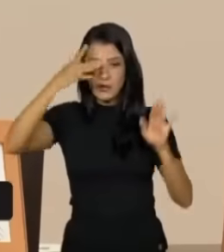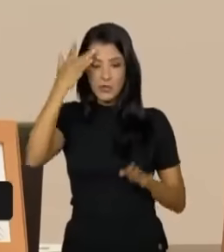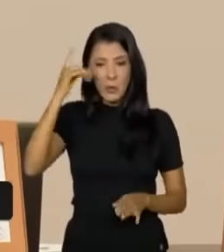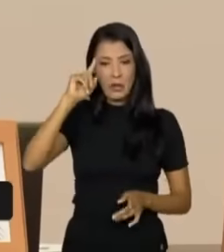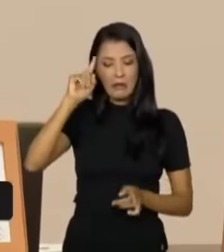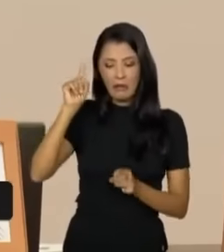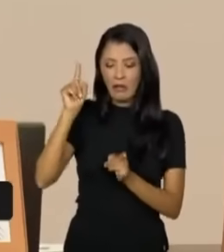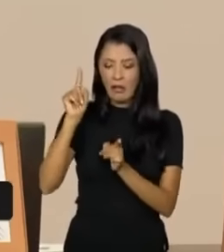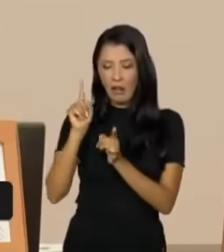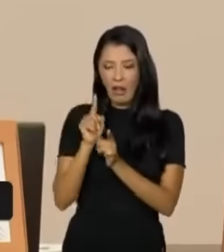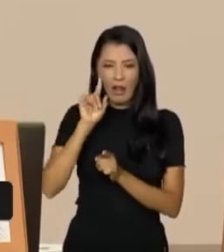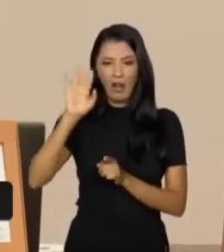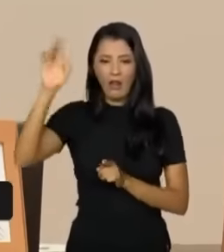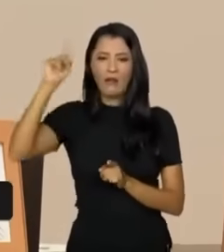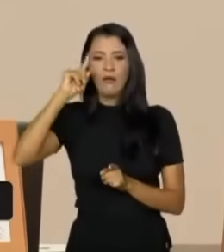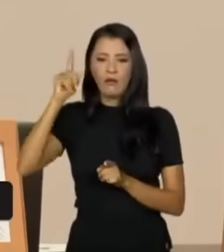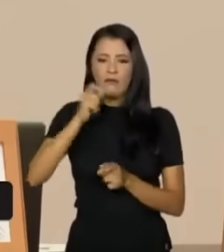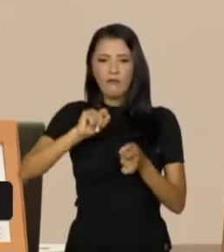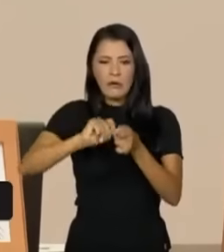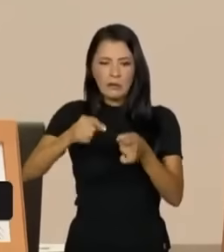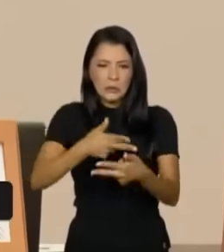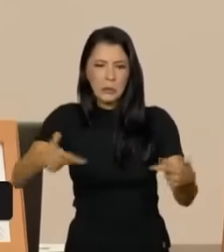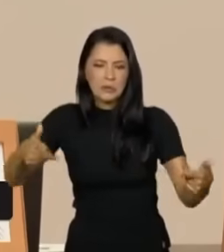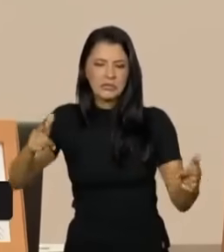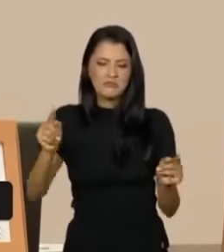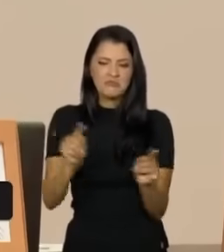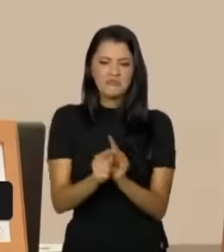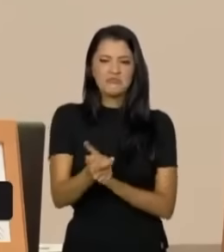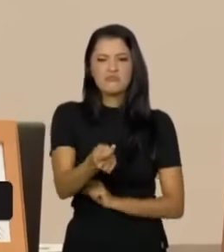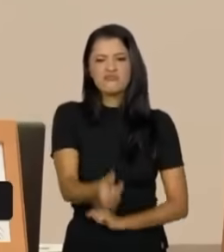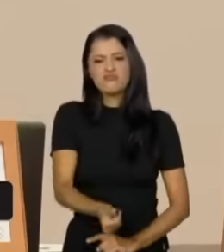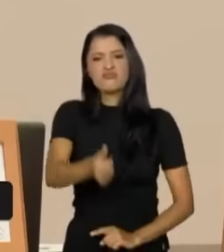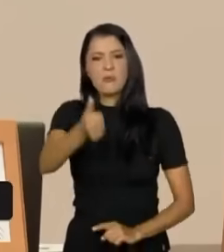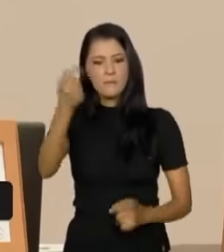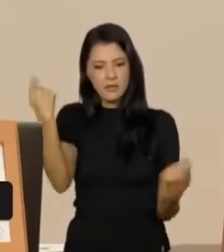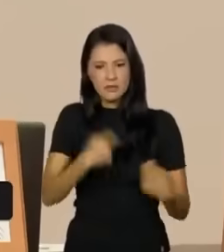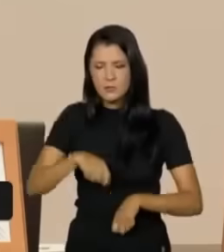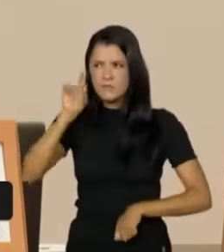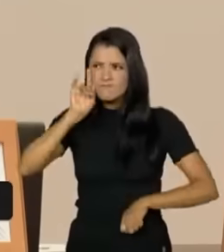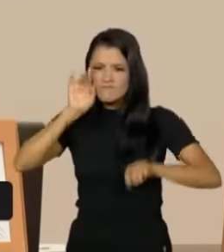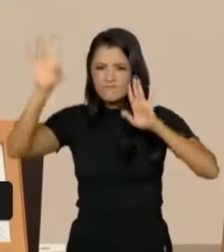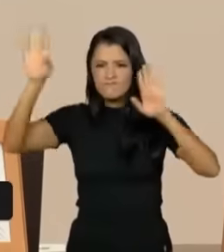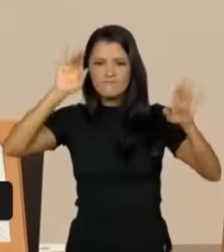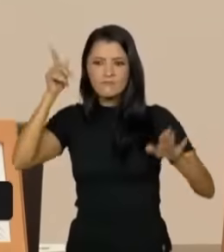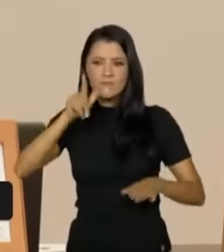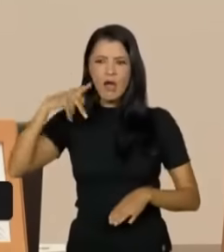pequeno. Nós temos que sonhar grande para realizar as